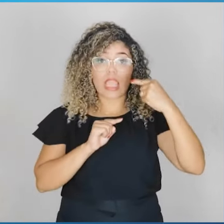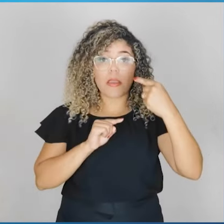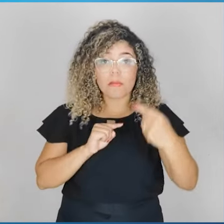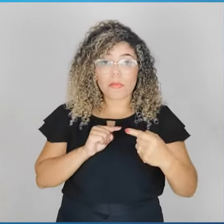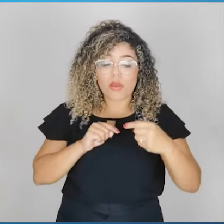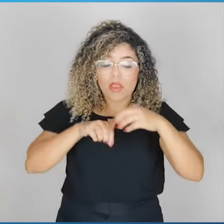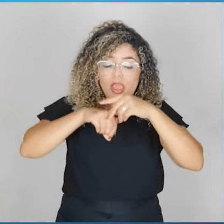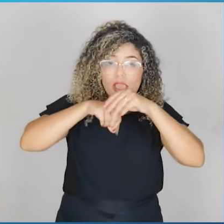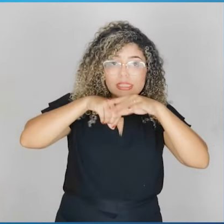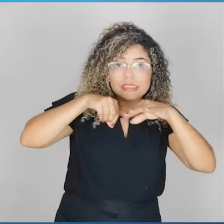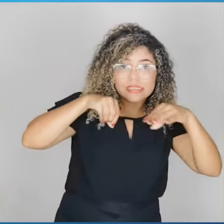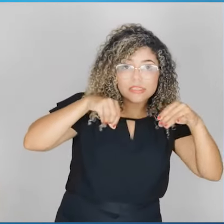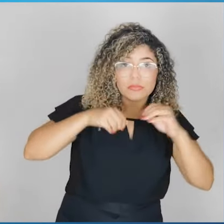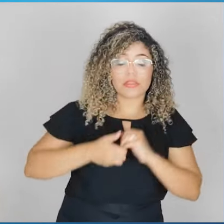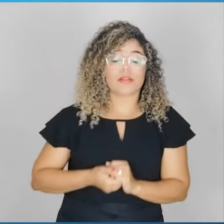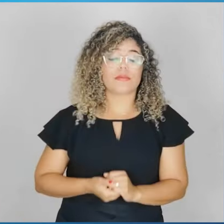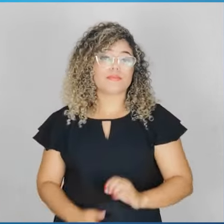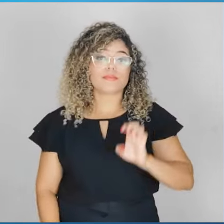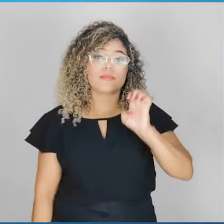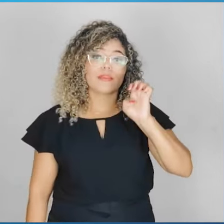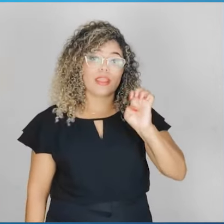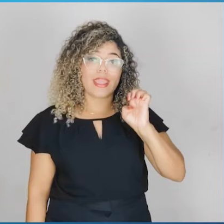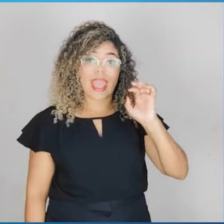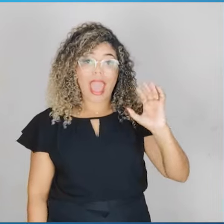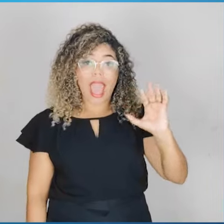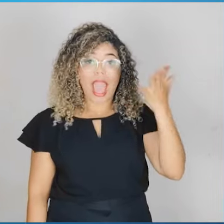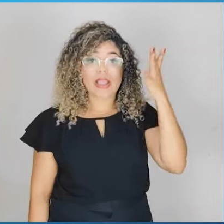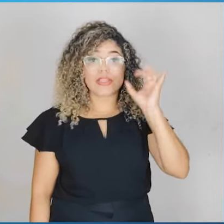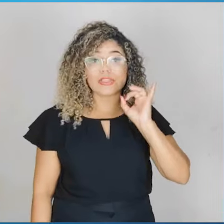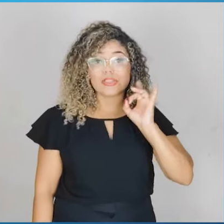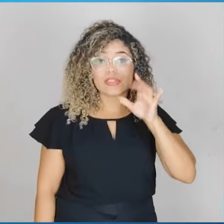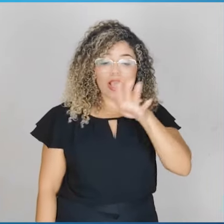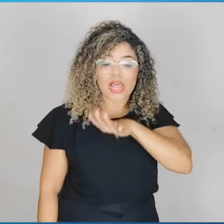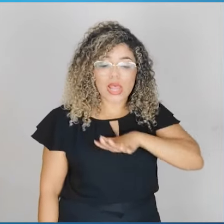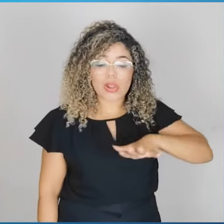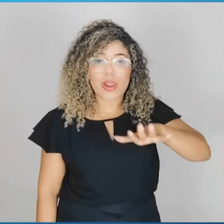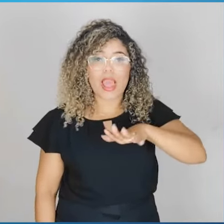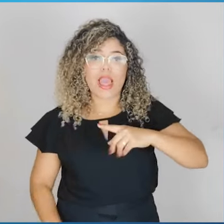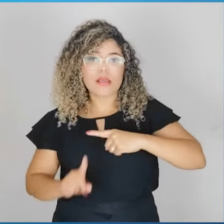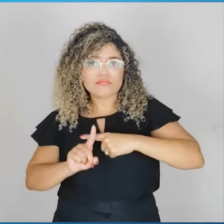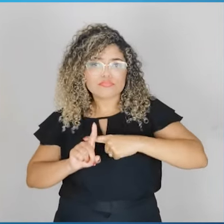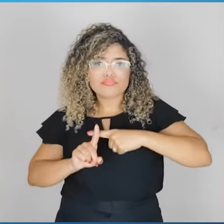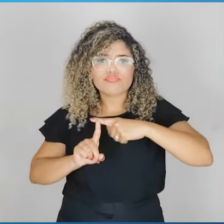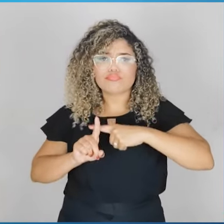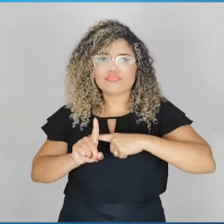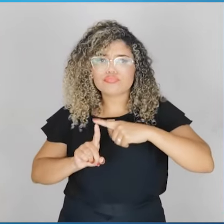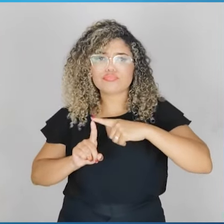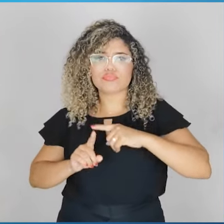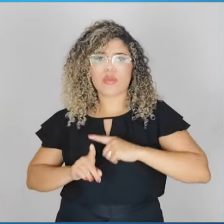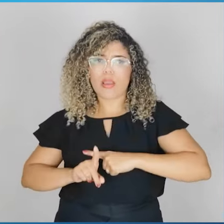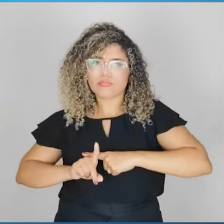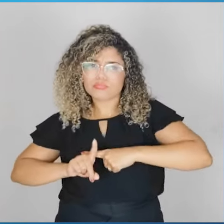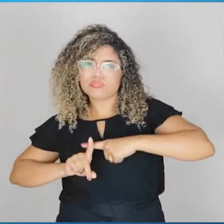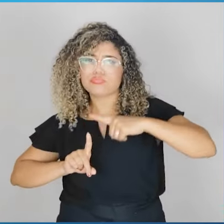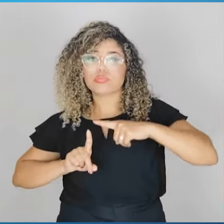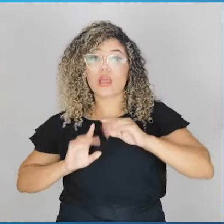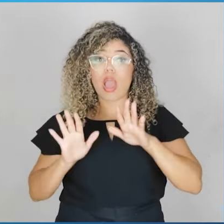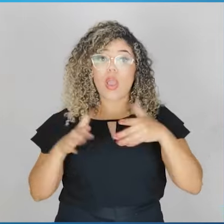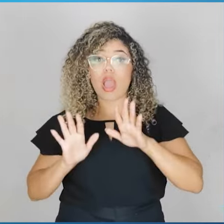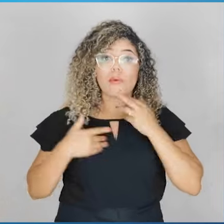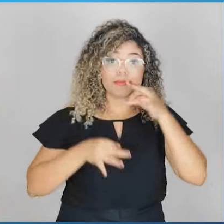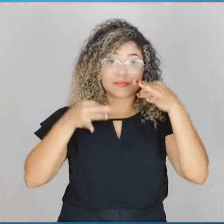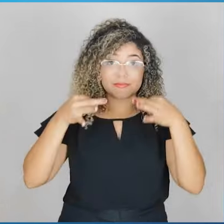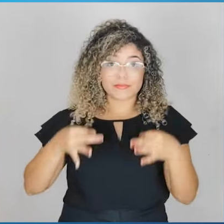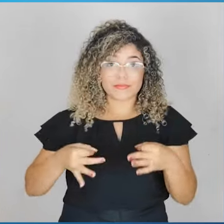sedimentação das rochas. Ou letra E, ocorre somente em locais de alta pressão com temperaturas elevadas. Qual é a nossa resposta